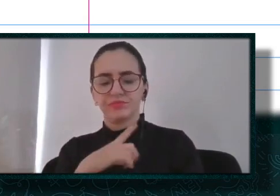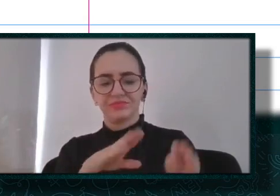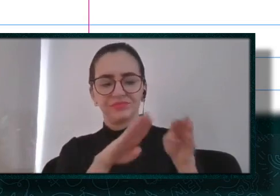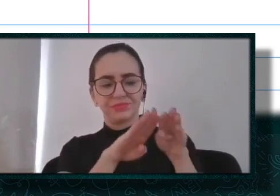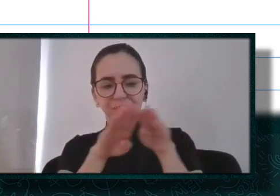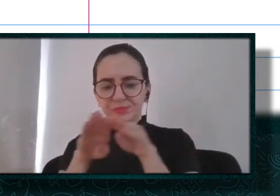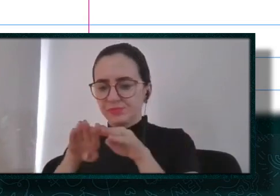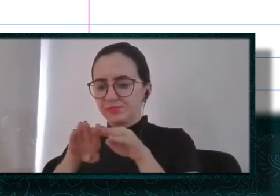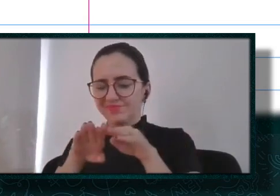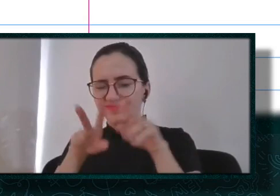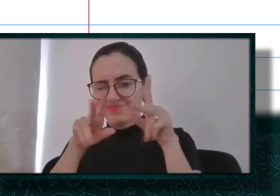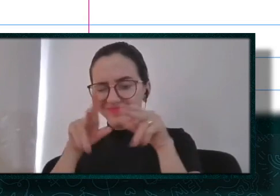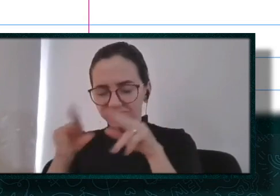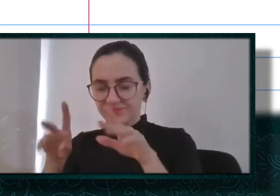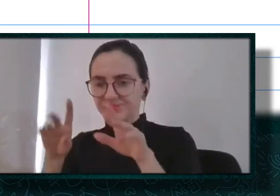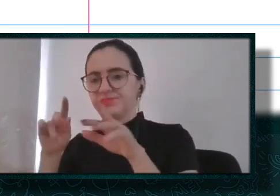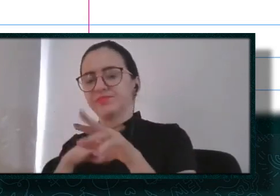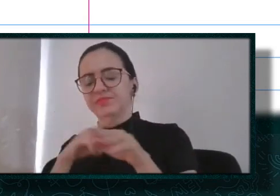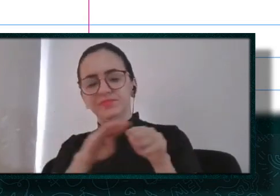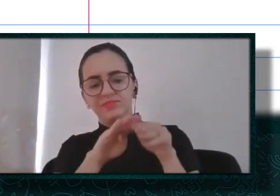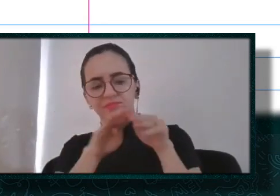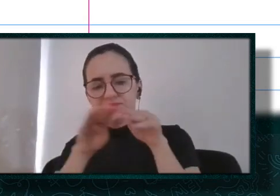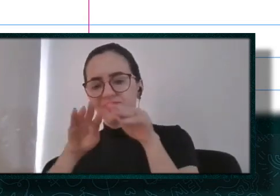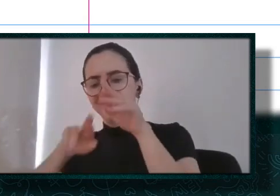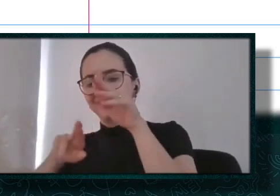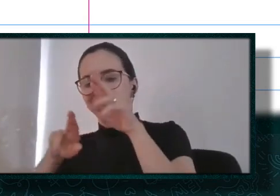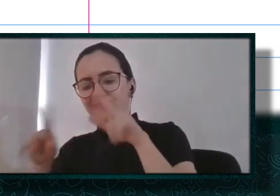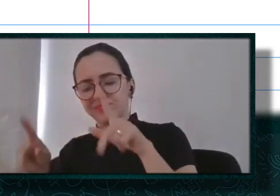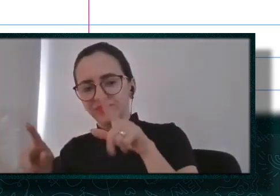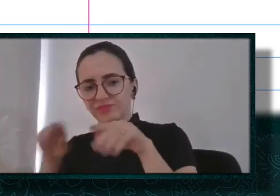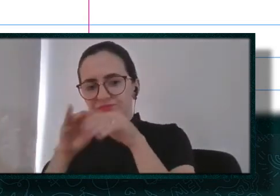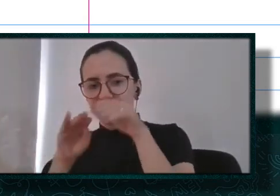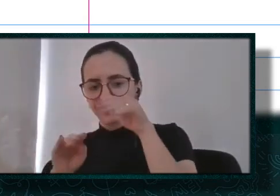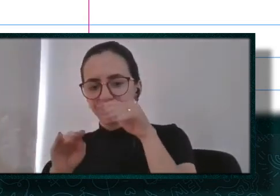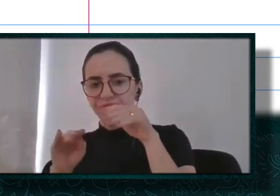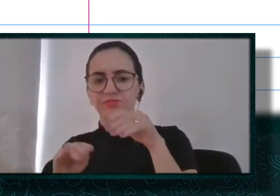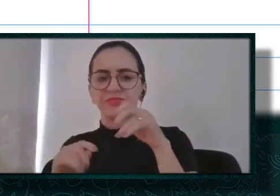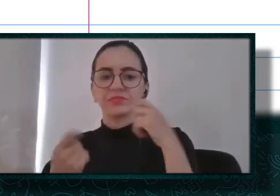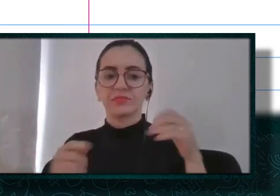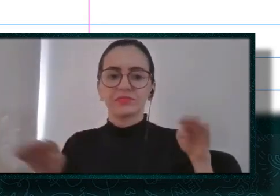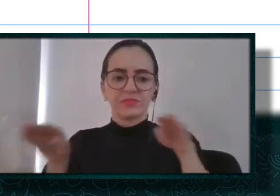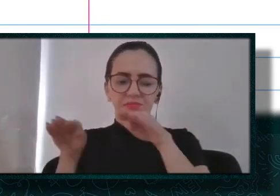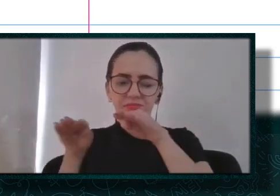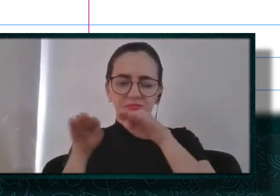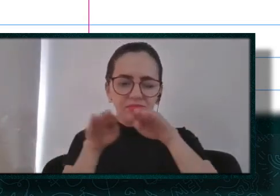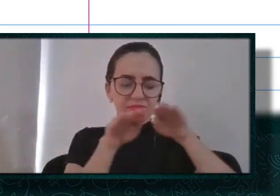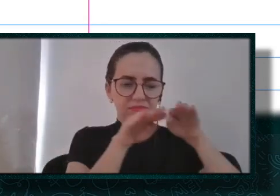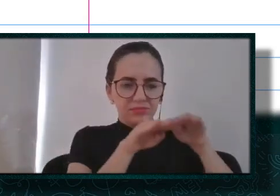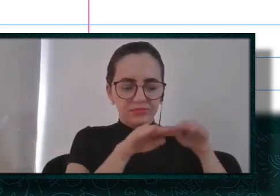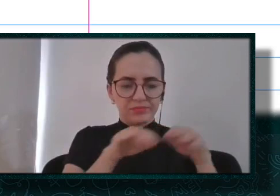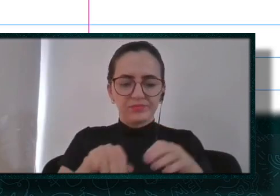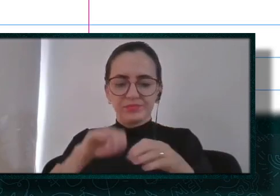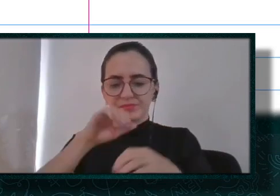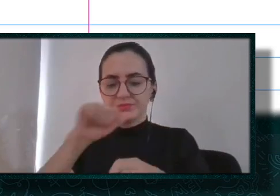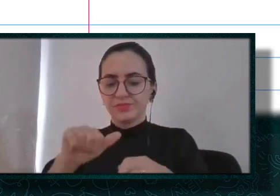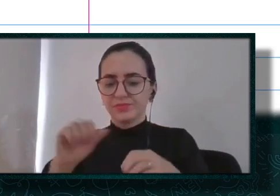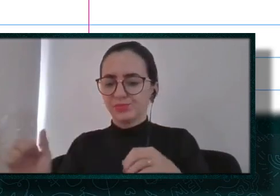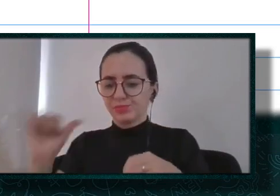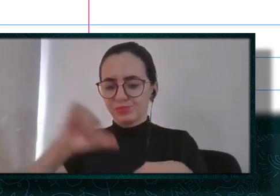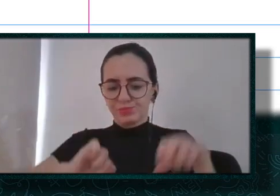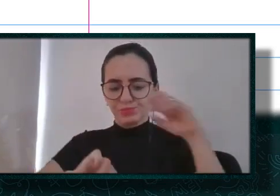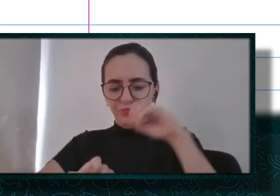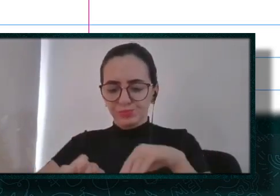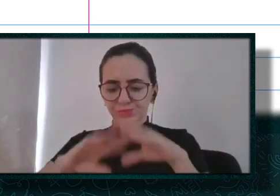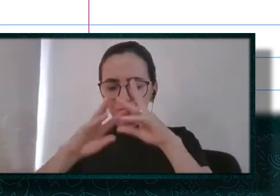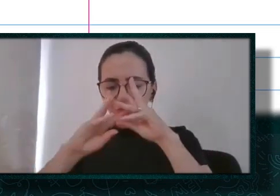proporções diferentes? Com proporções exatas, significa que os reagentes eles serão totalmente consumidos, os dois. E aí eu não